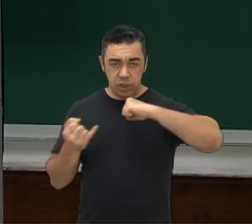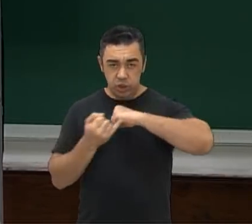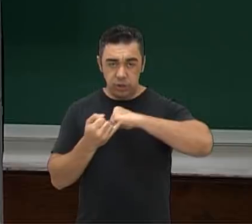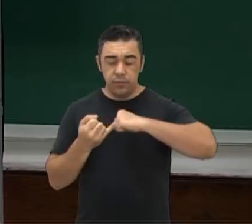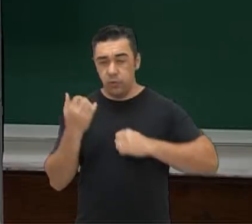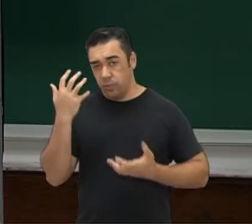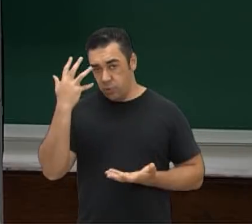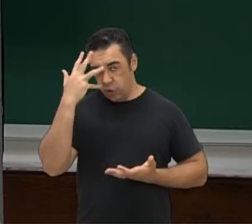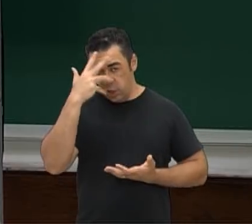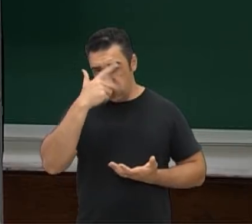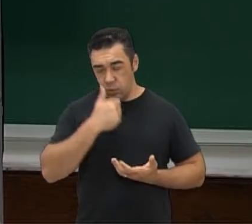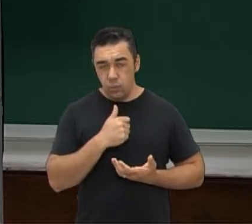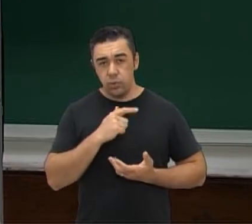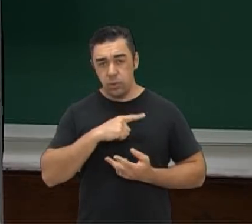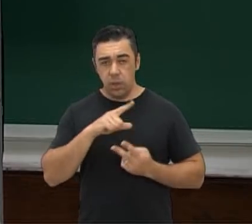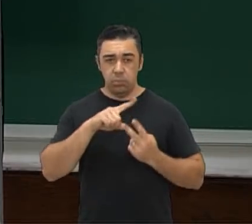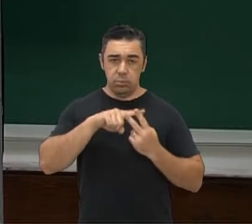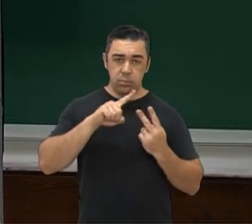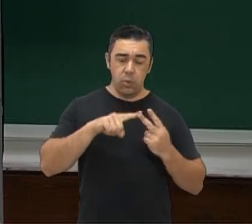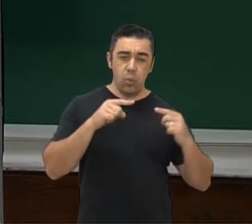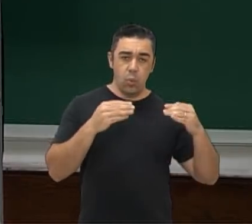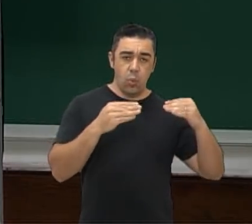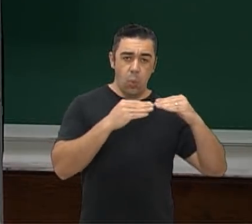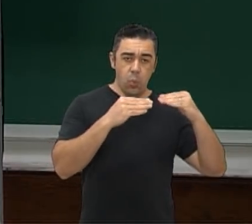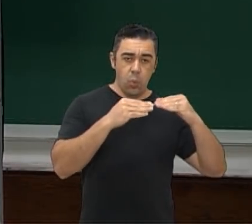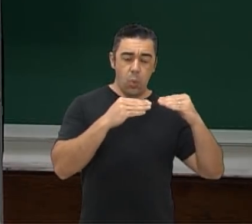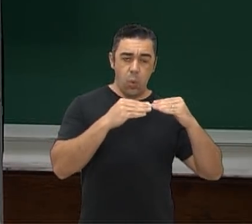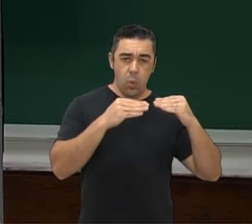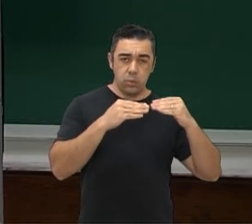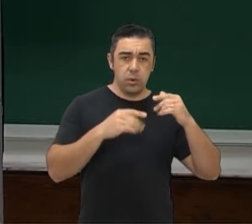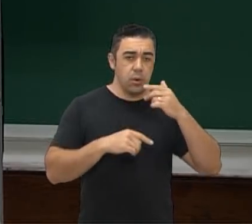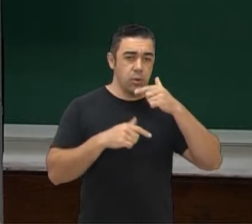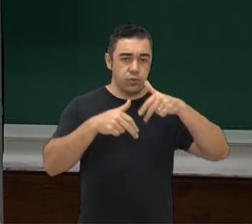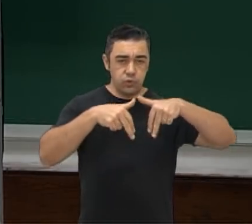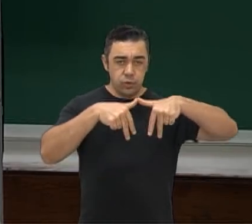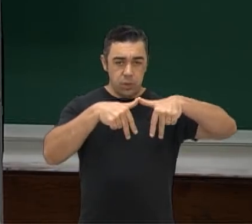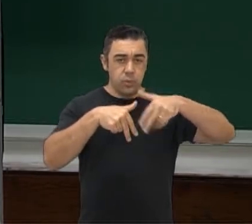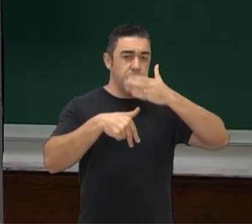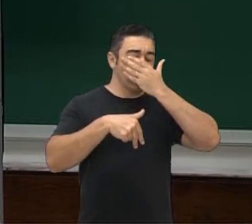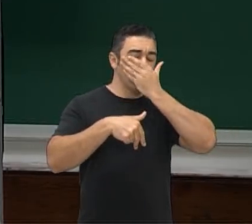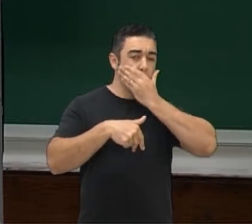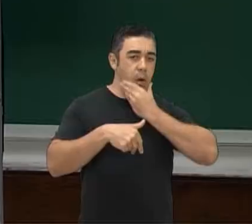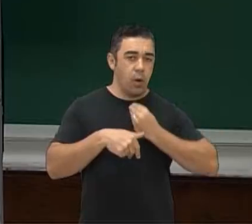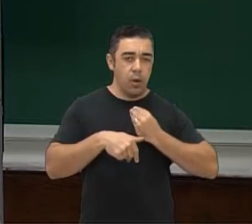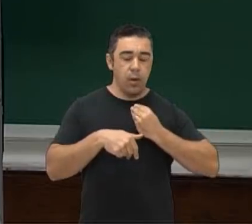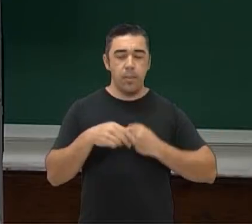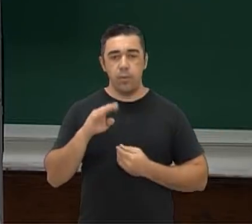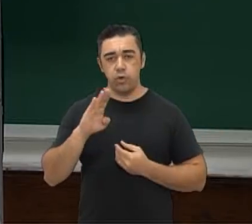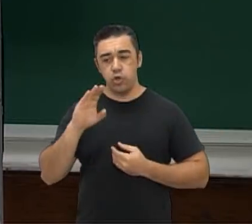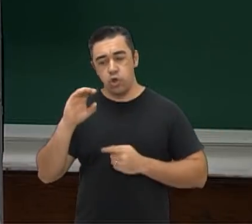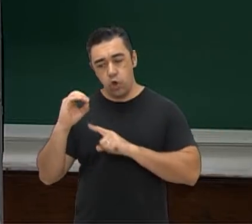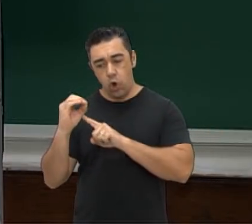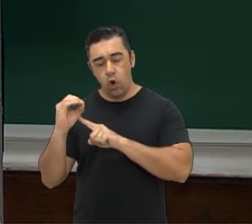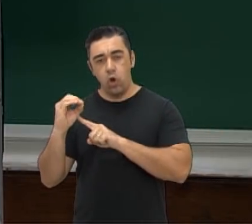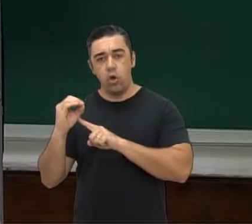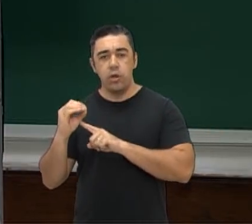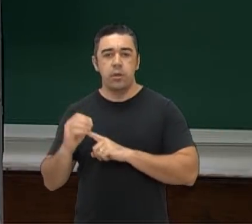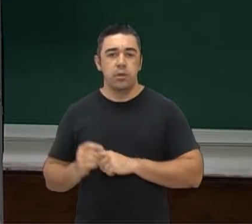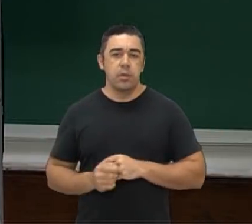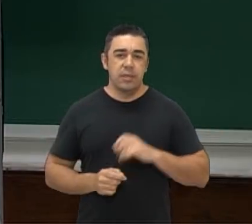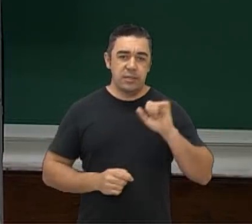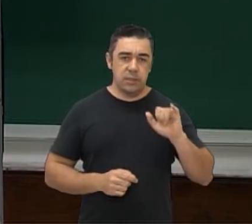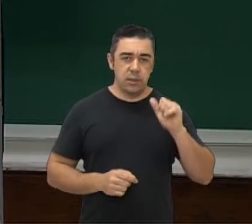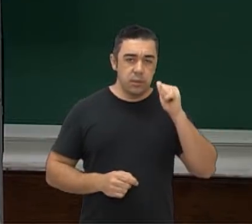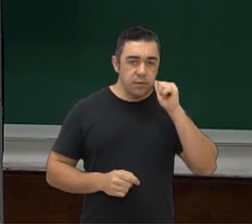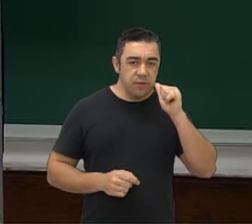a palavra bonito, ele tem que fazer a concordância de gênero, né? Então, masculino, discurso bonito, vai um o no final da